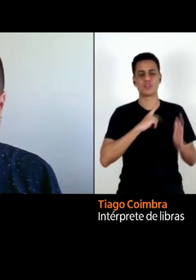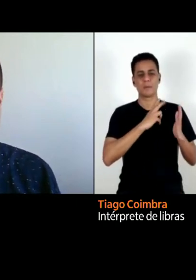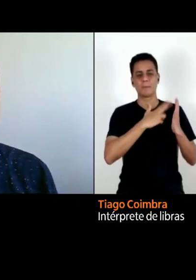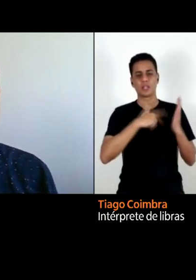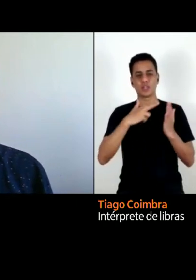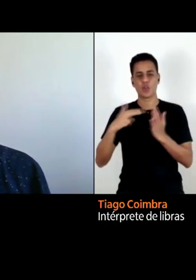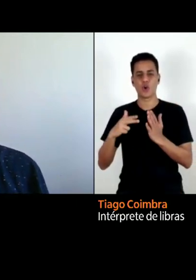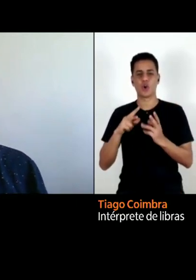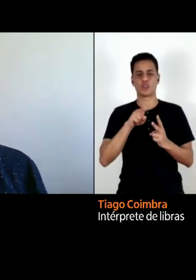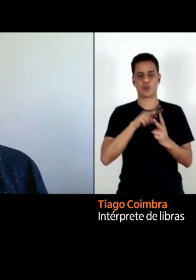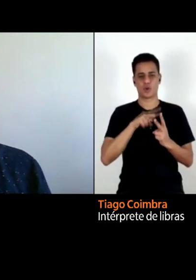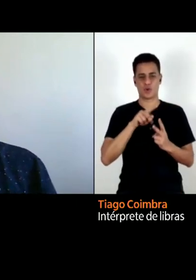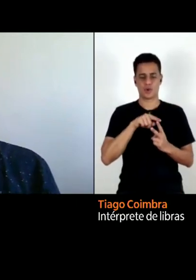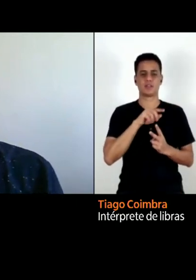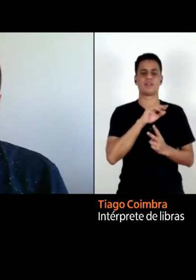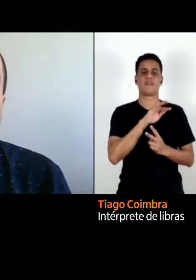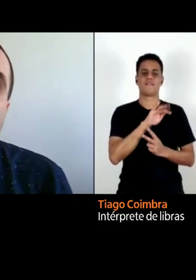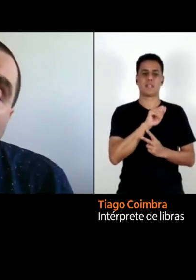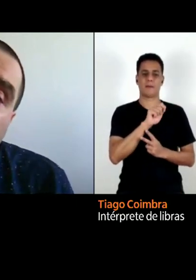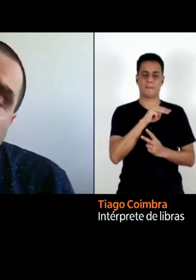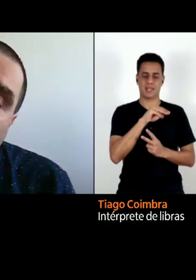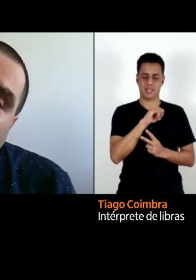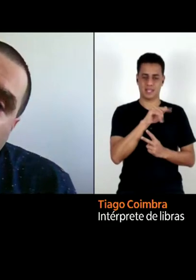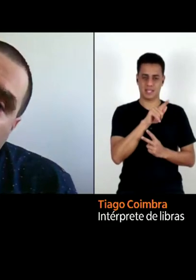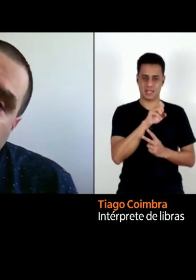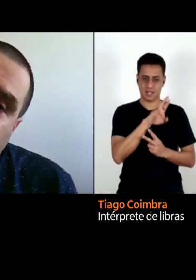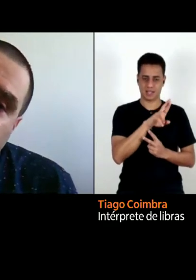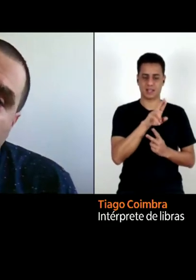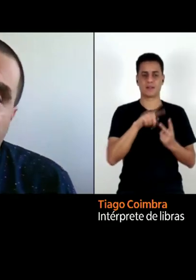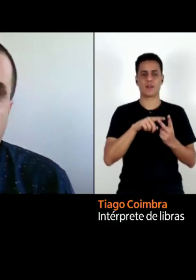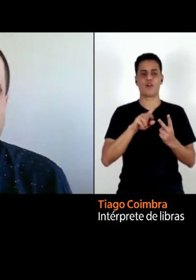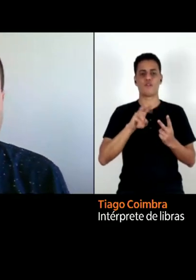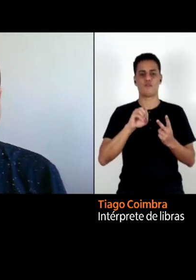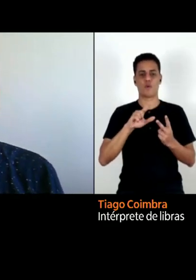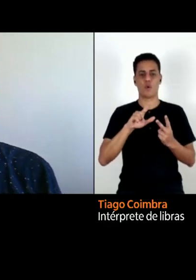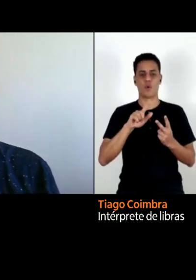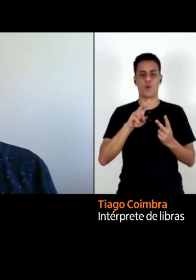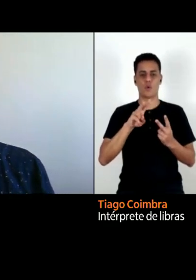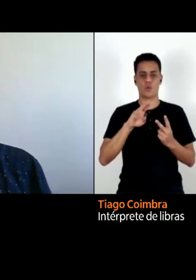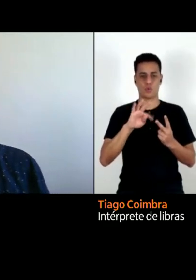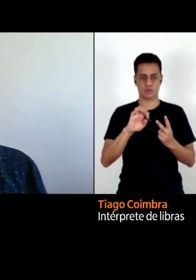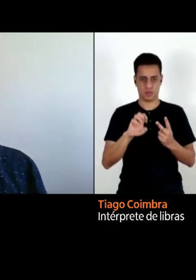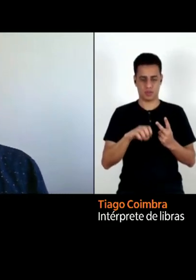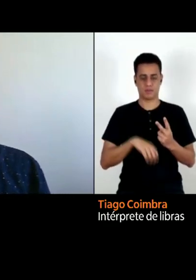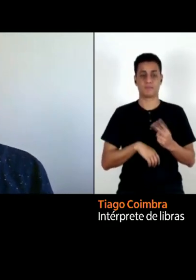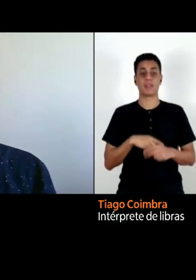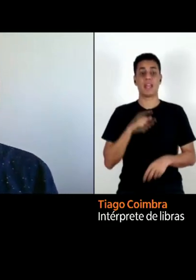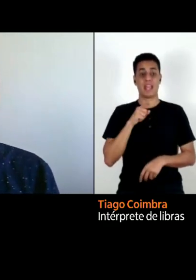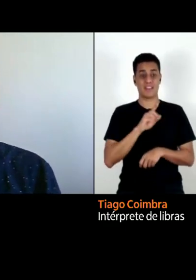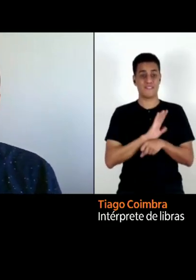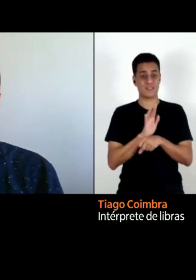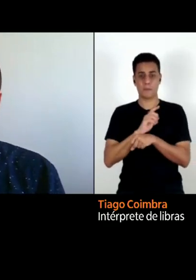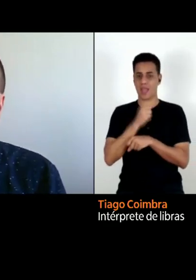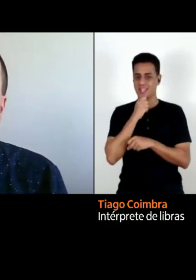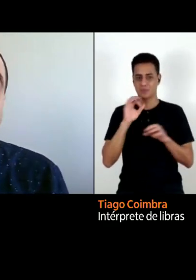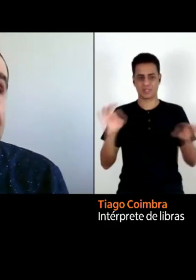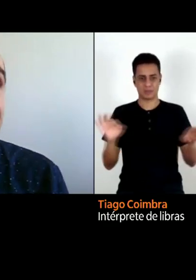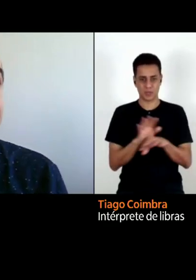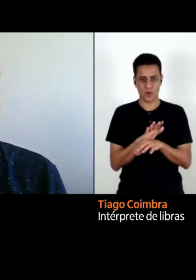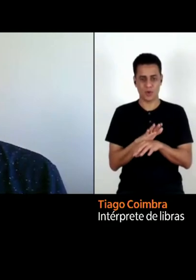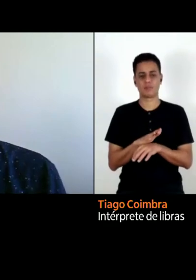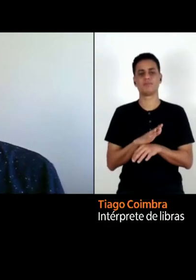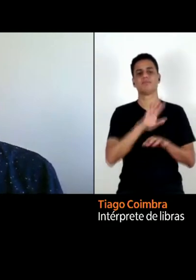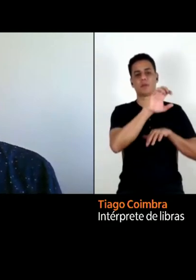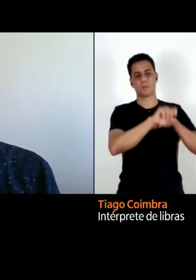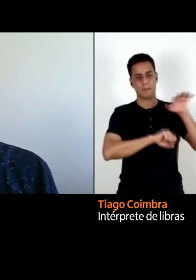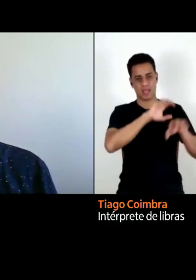Alfredo Volpi. Este material inacabado de Décio Pignatari foi objeto de meu filme Das Ruínas